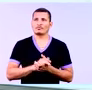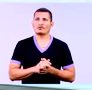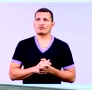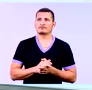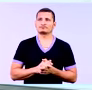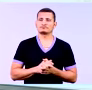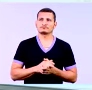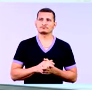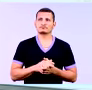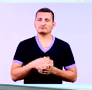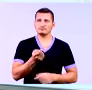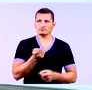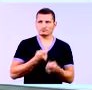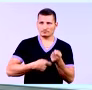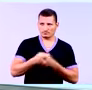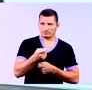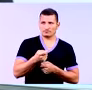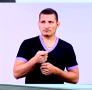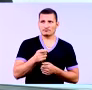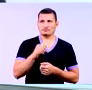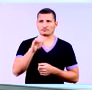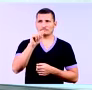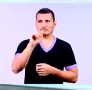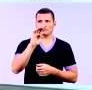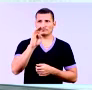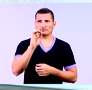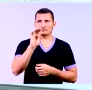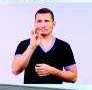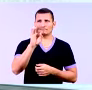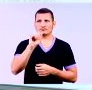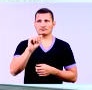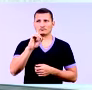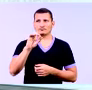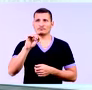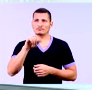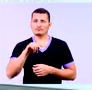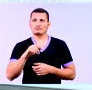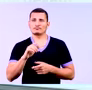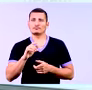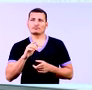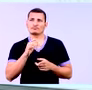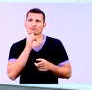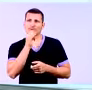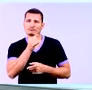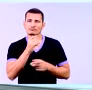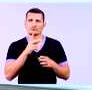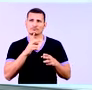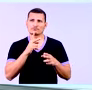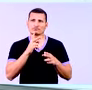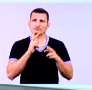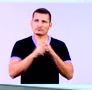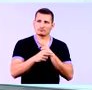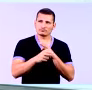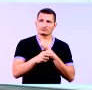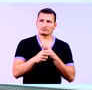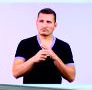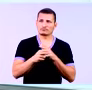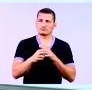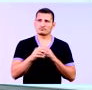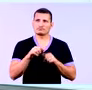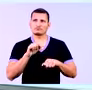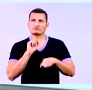relação a transações, abortado, é quando a transação é interrompida, né? Então, a execução ela é